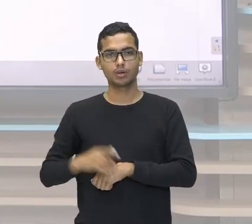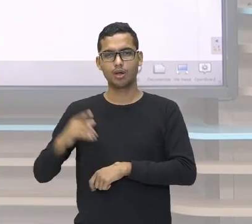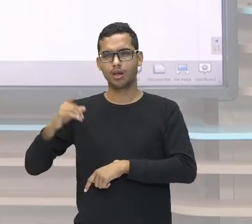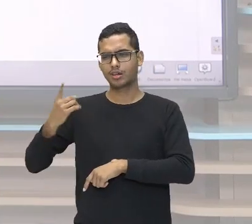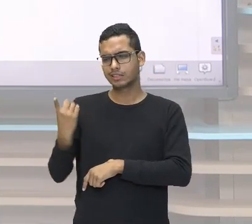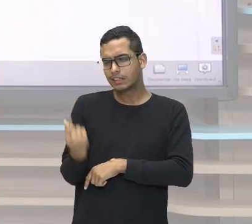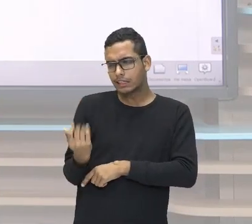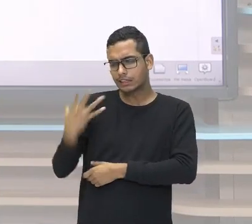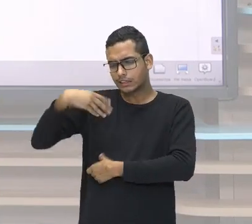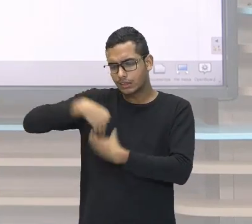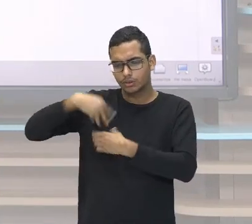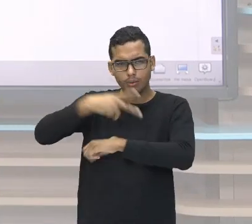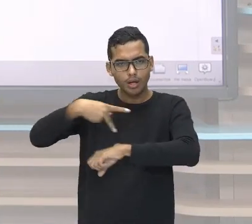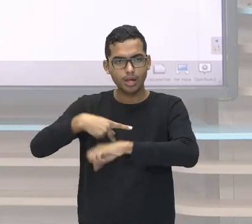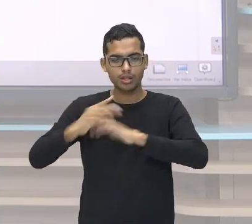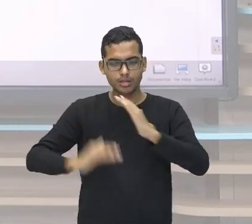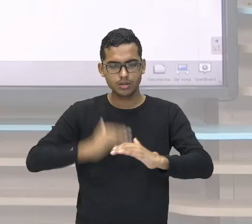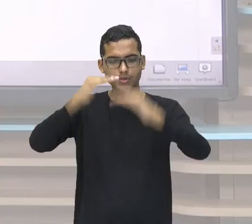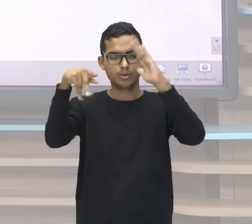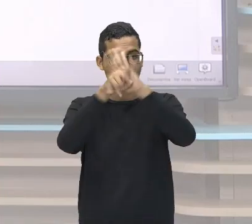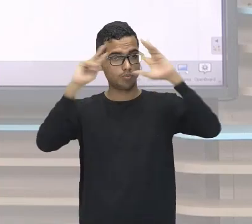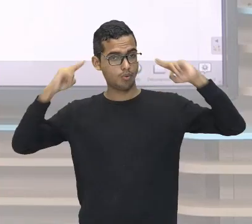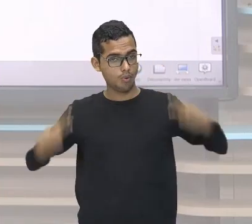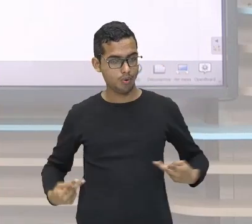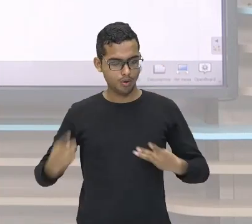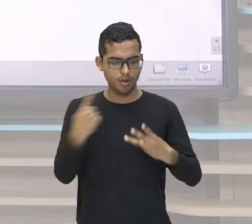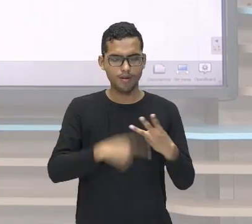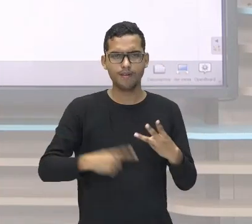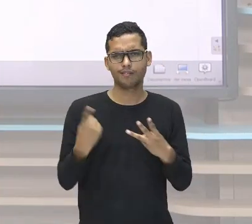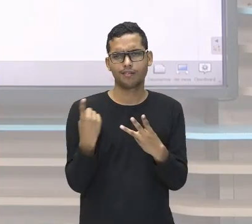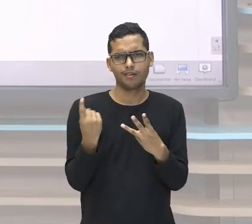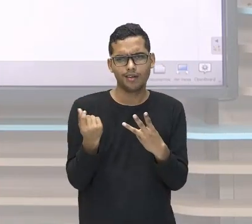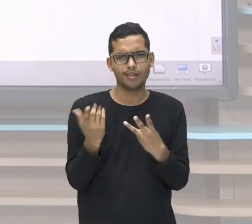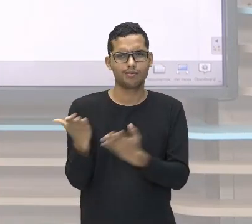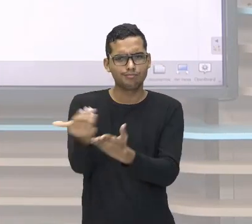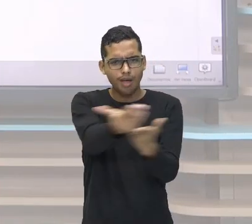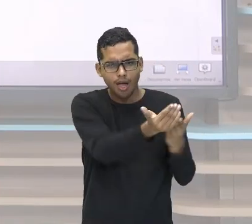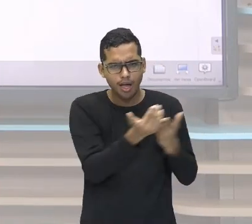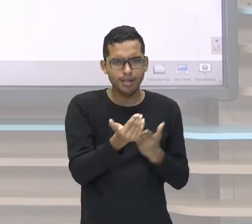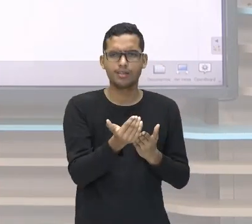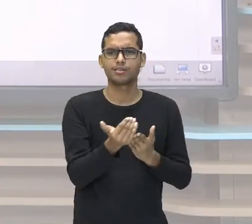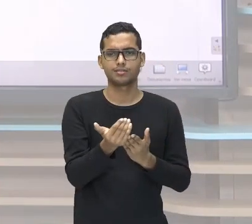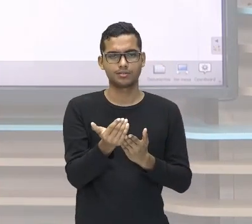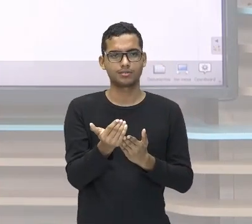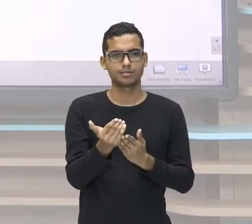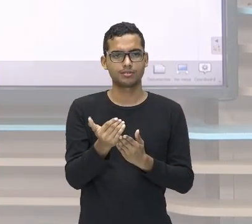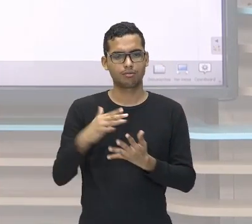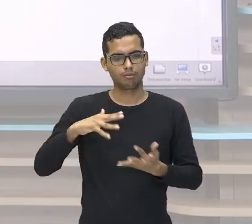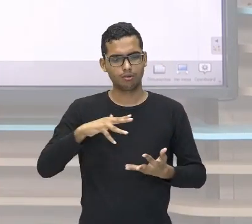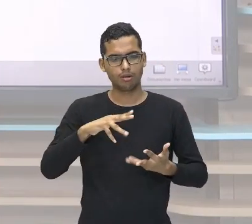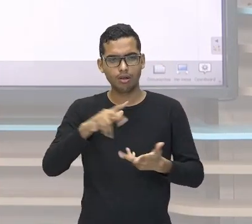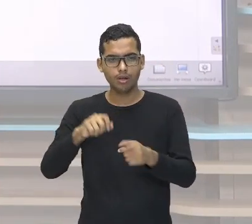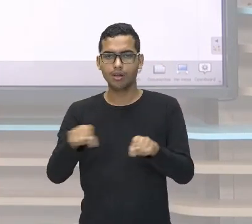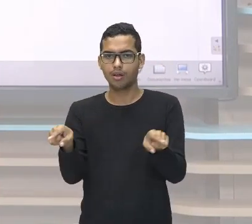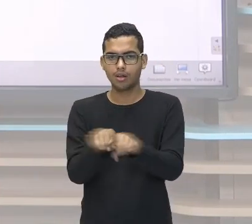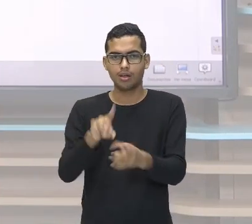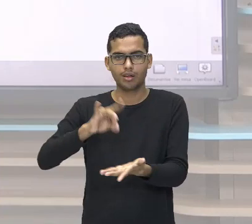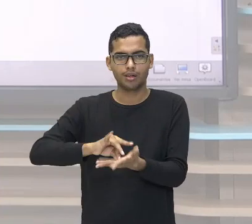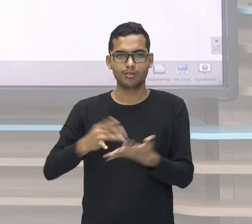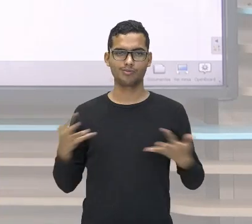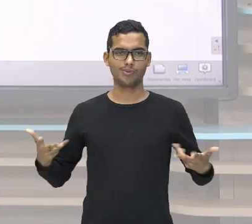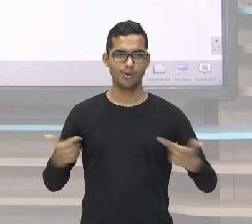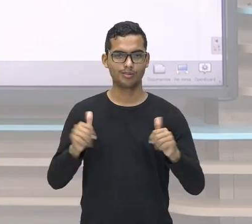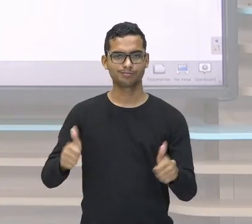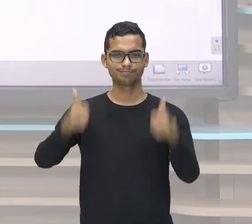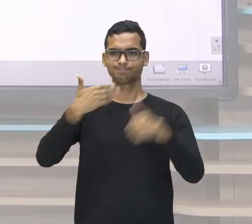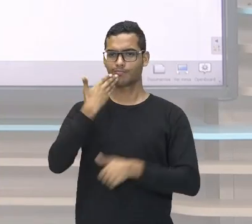bruto, índice de desenvolvimento humano, renda per capita, enfim, qualidade de vida total, digamos